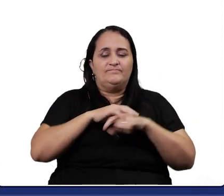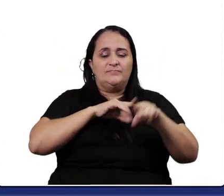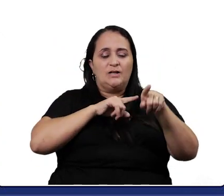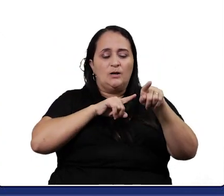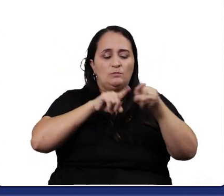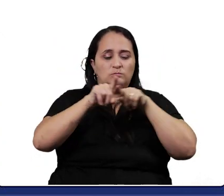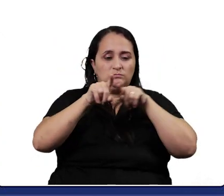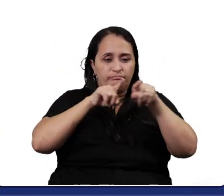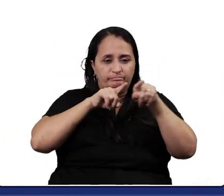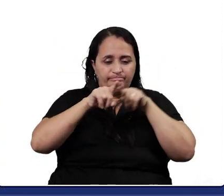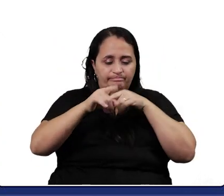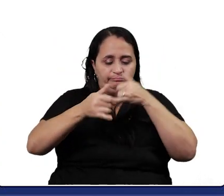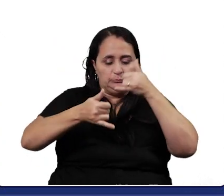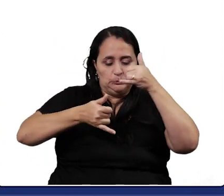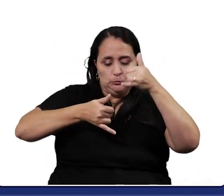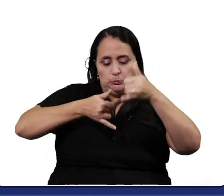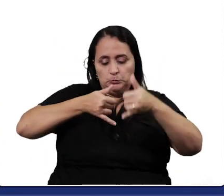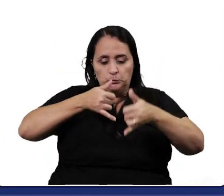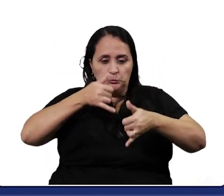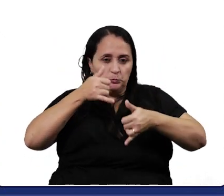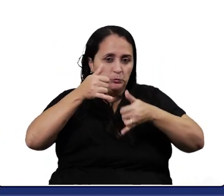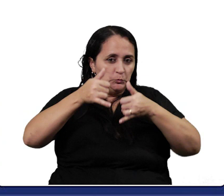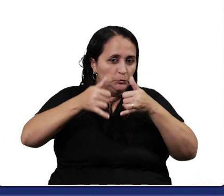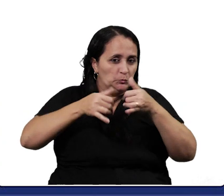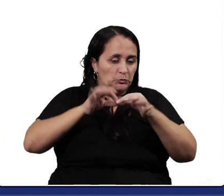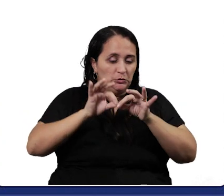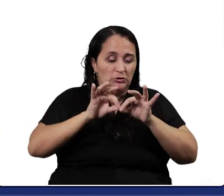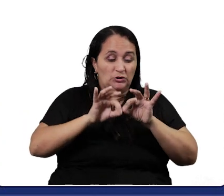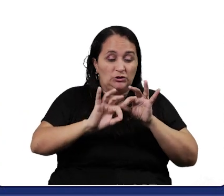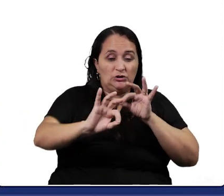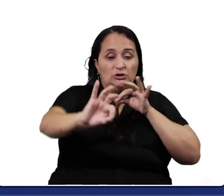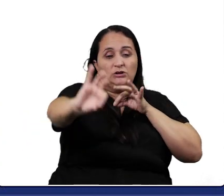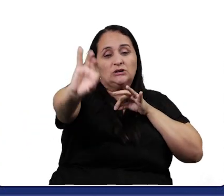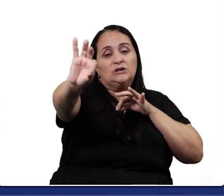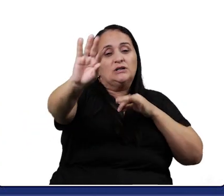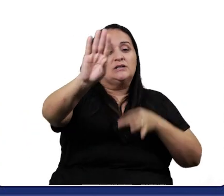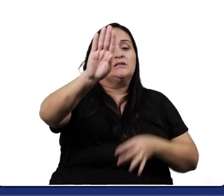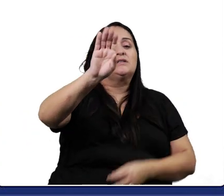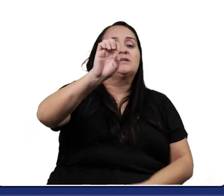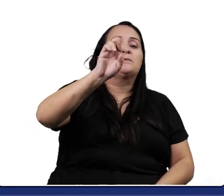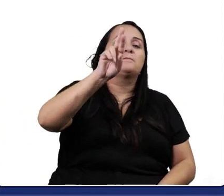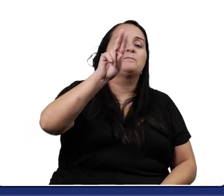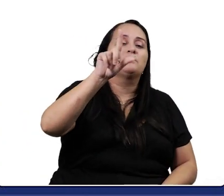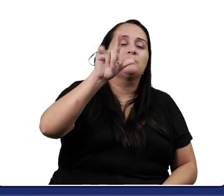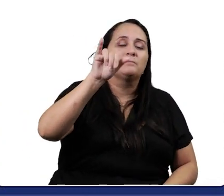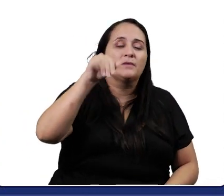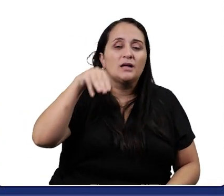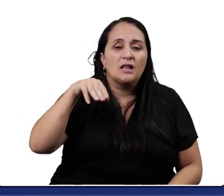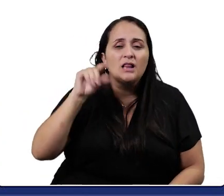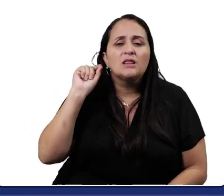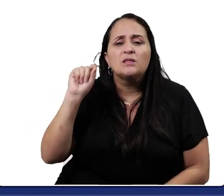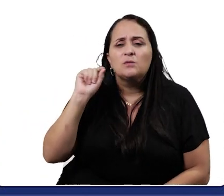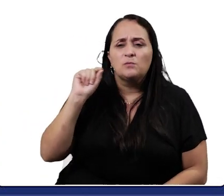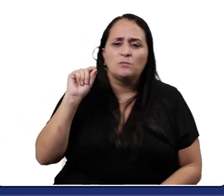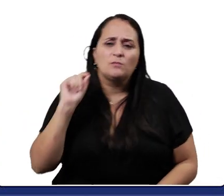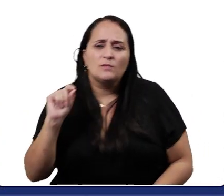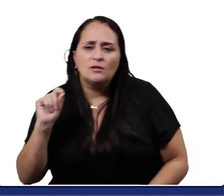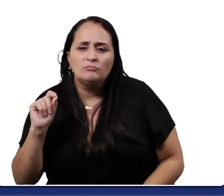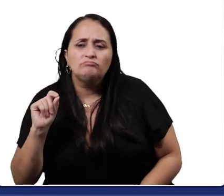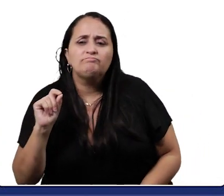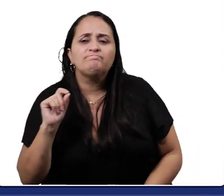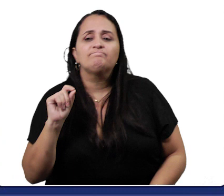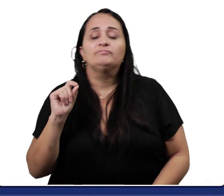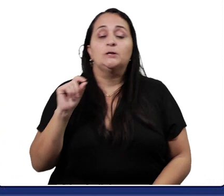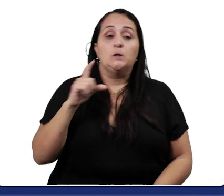em distância em Berlim, em 1936, também foi marcada pela